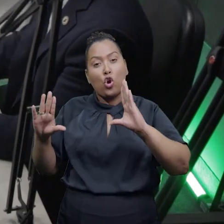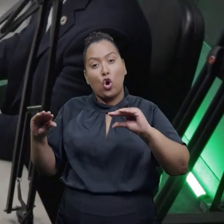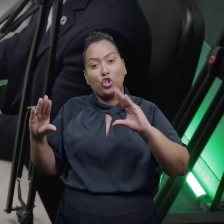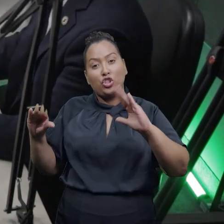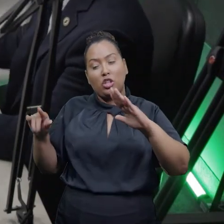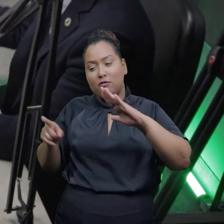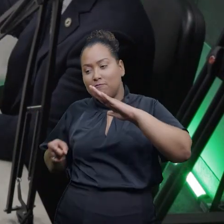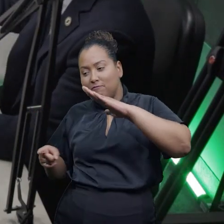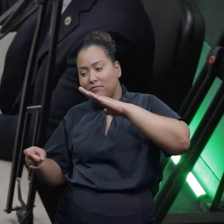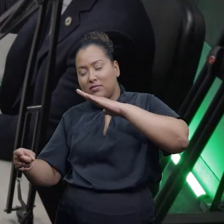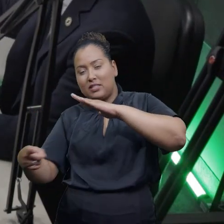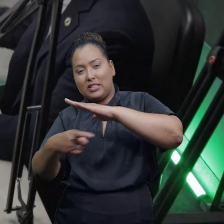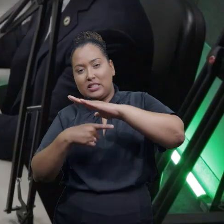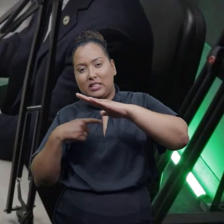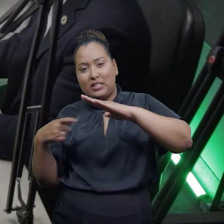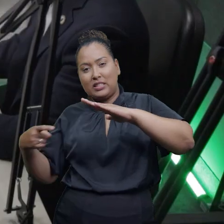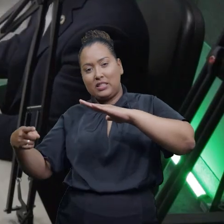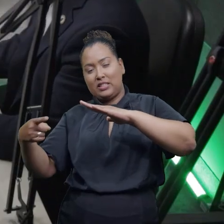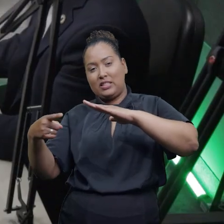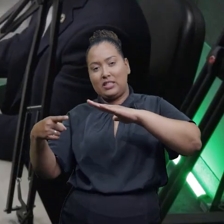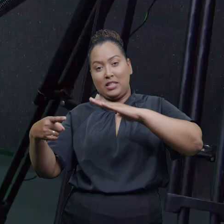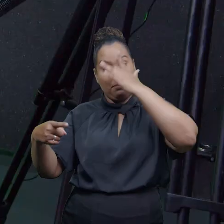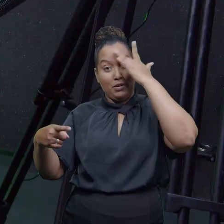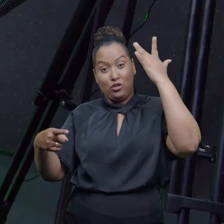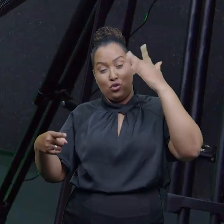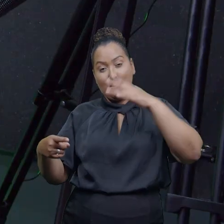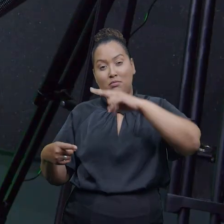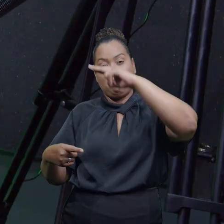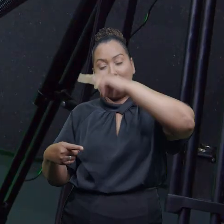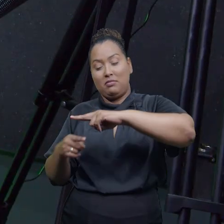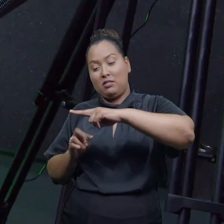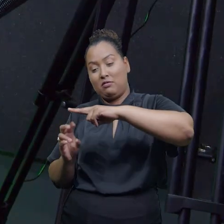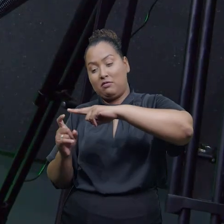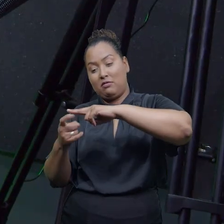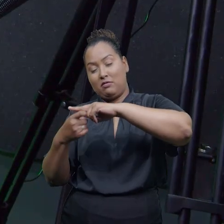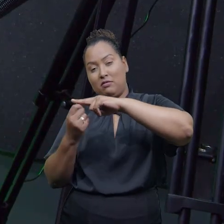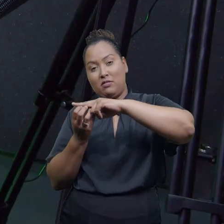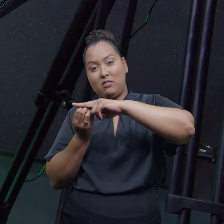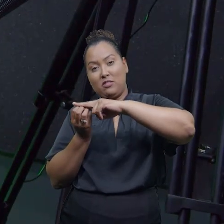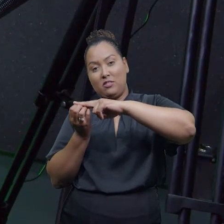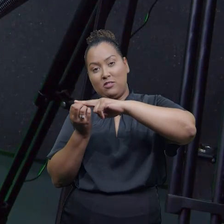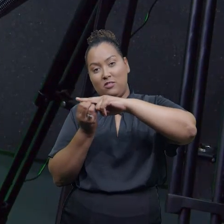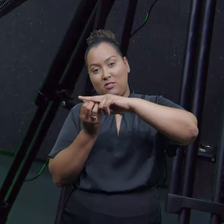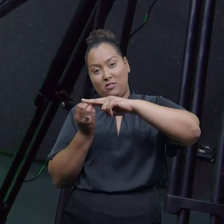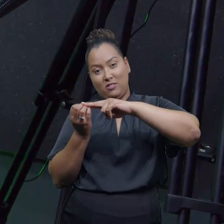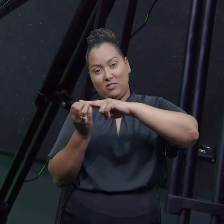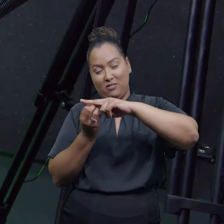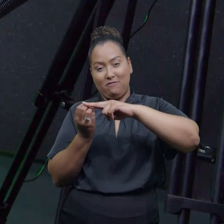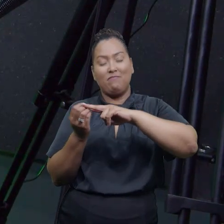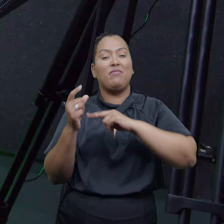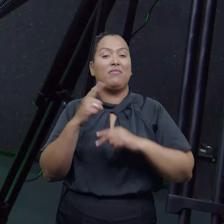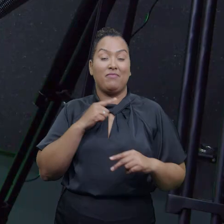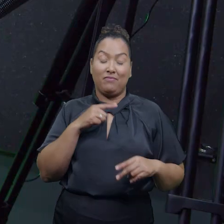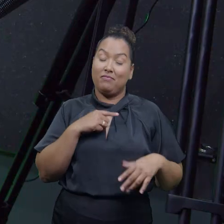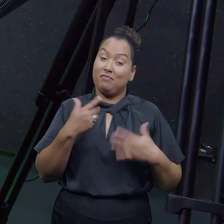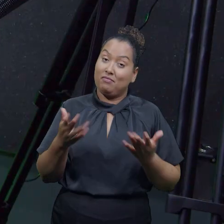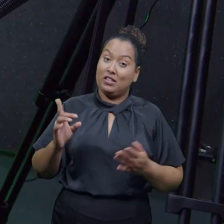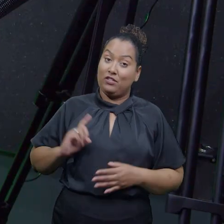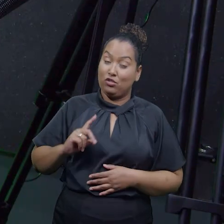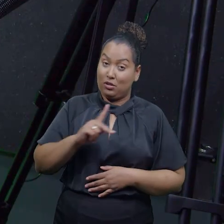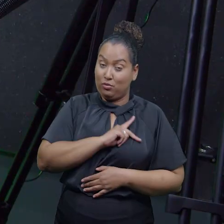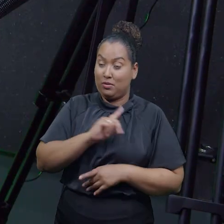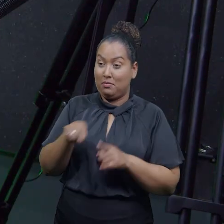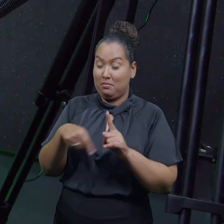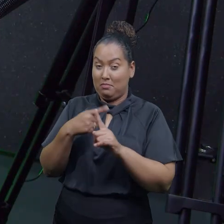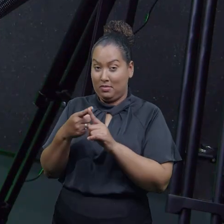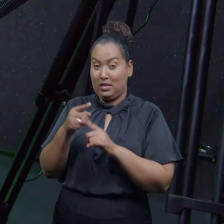sai para se alimentar das pessoas que estão dormindo ali. E foi muito valioso o trabalho feito, né, pela Defensoria e